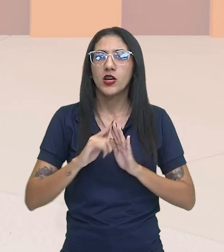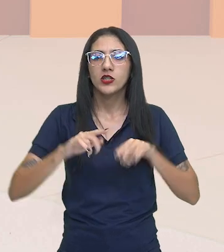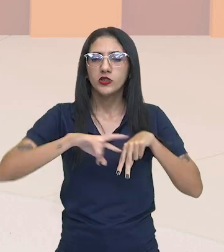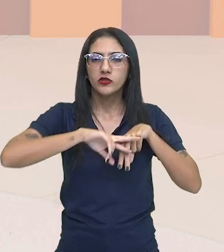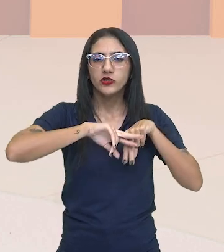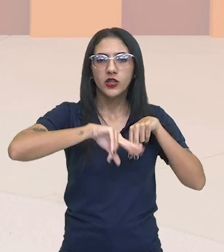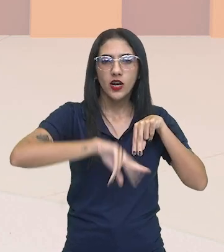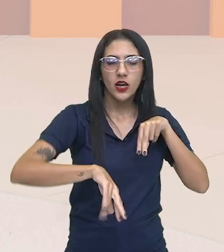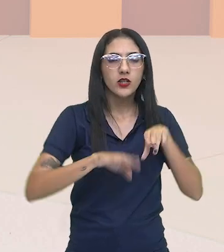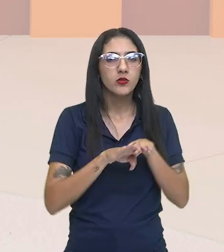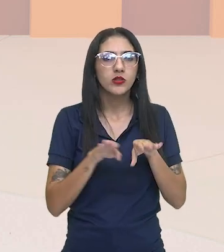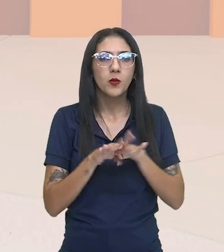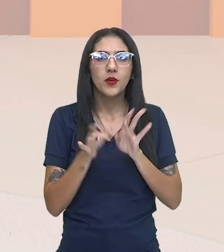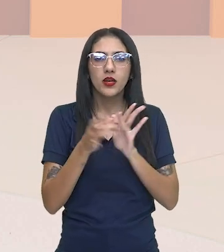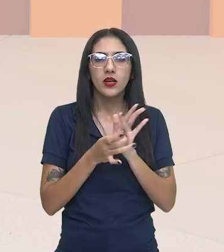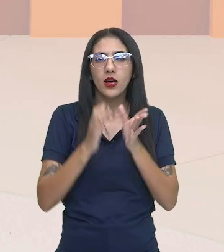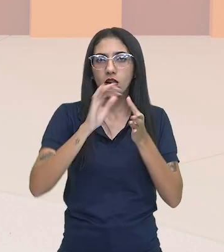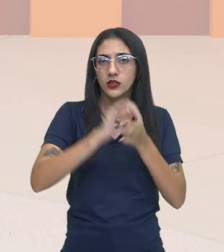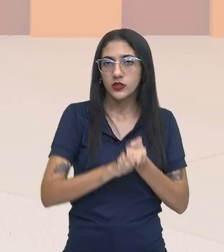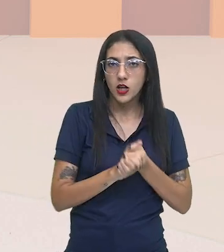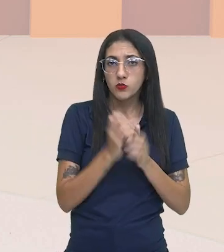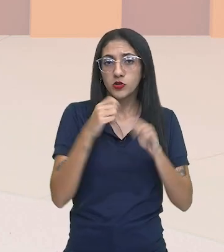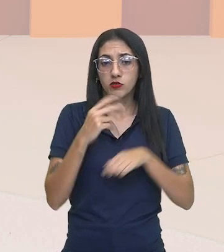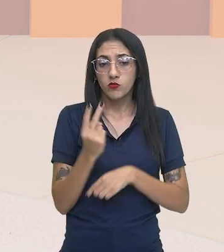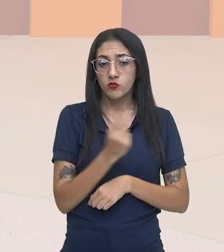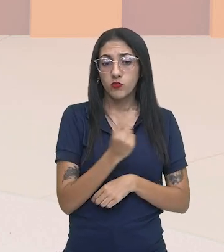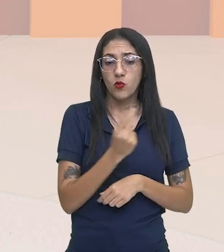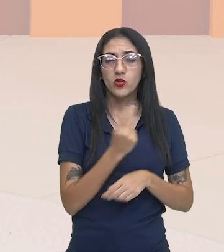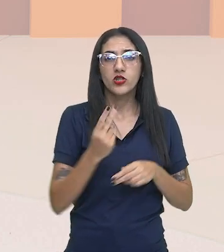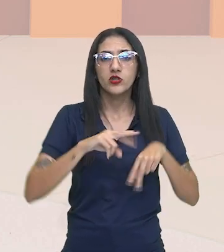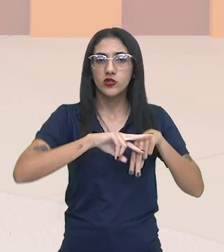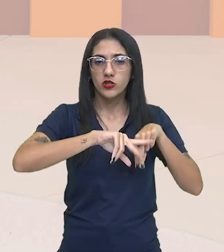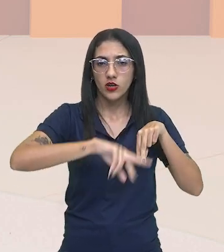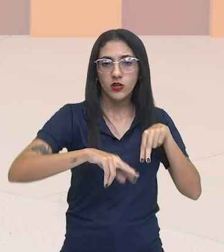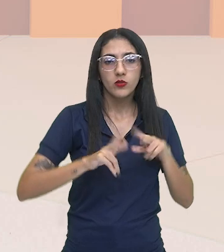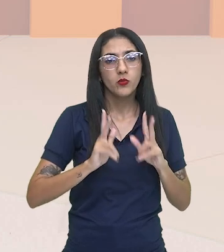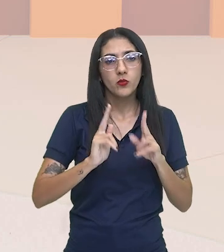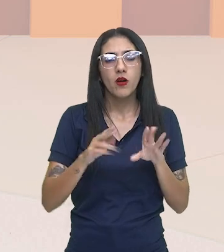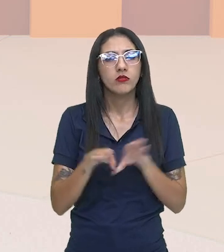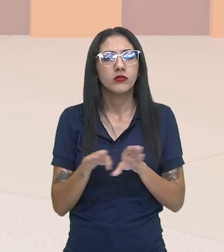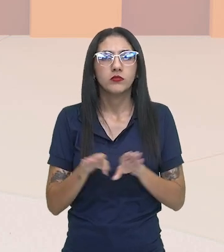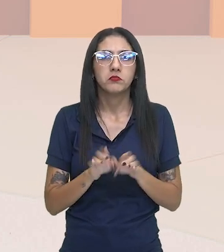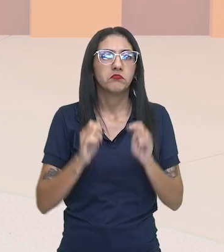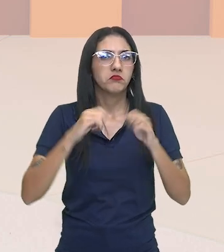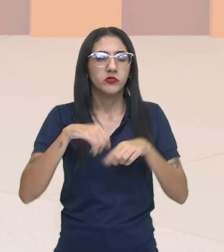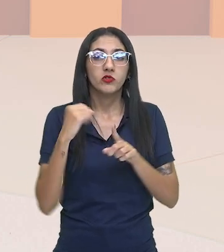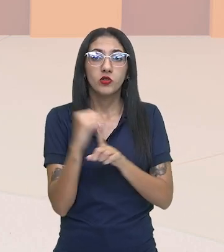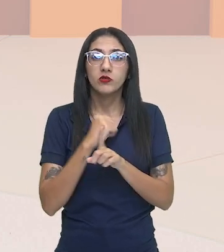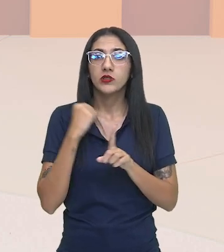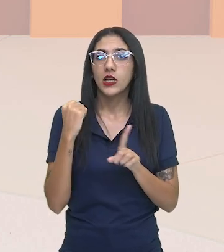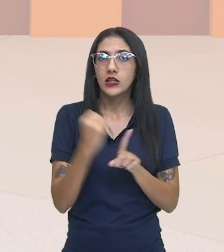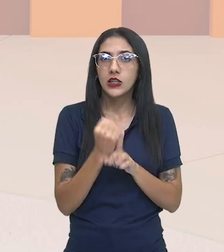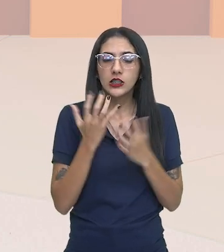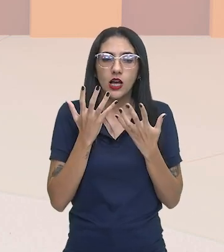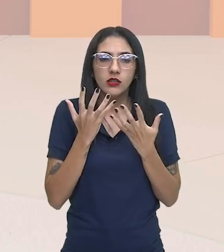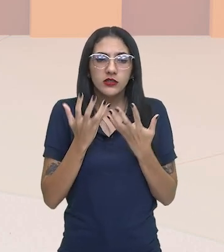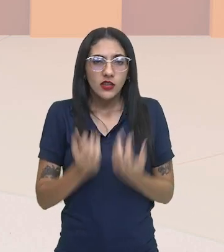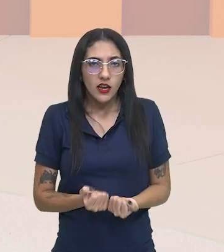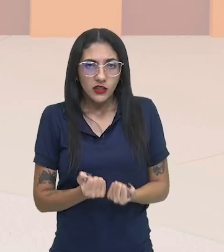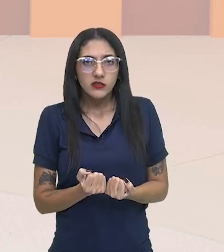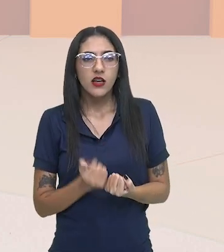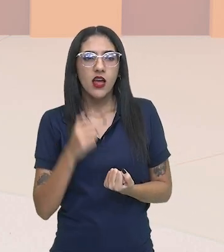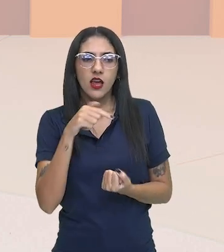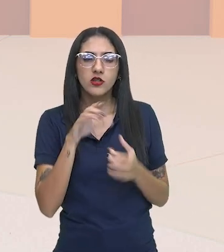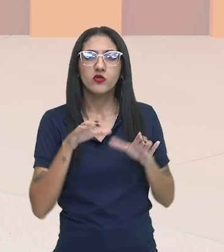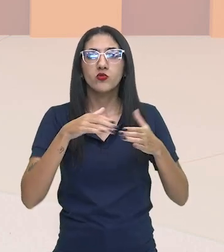do casamento civil entre homossexuais e para que a sociedade os aceite como cidadãos